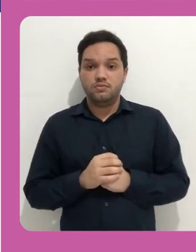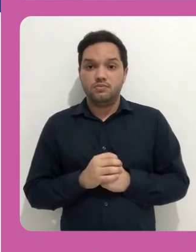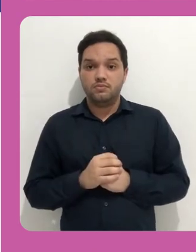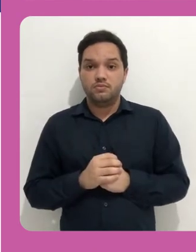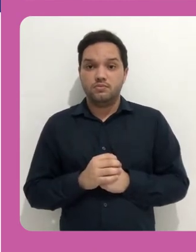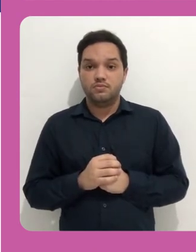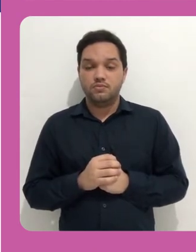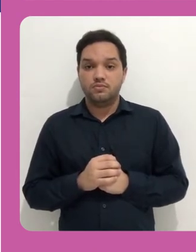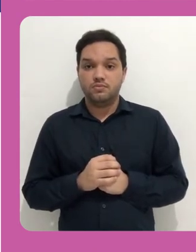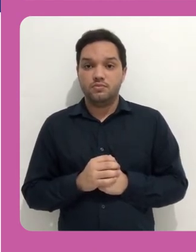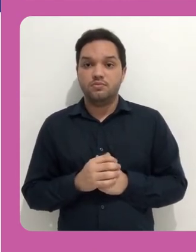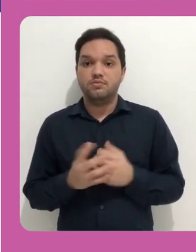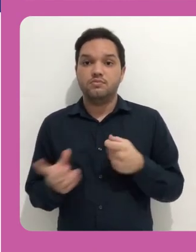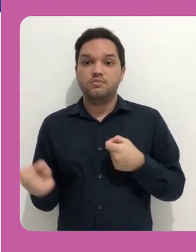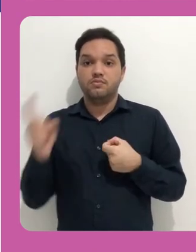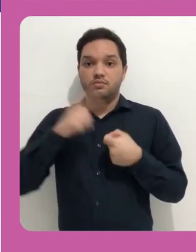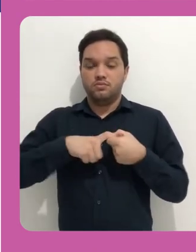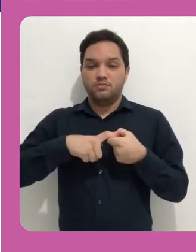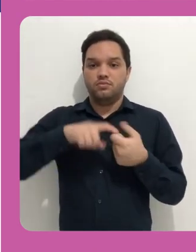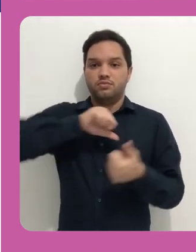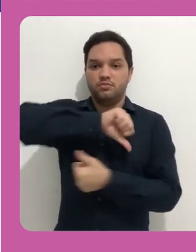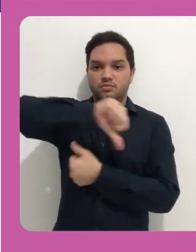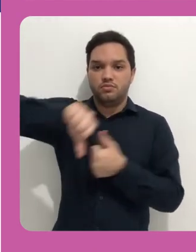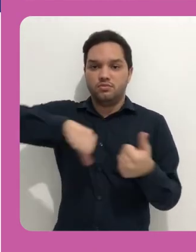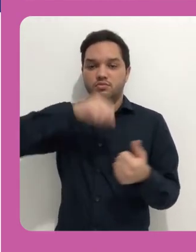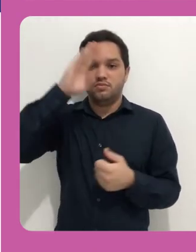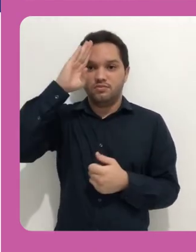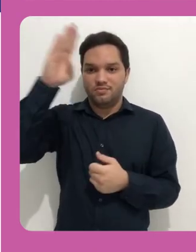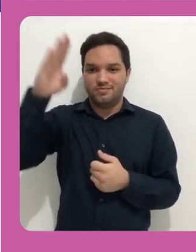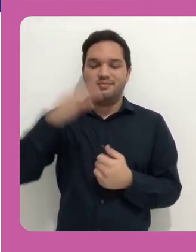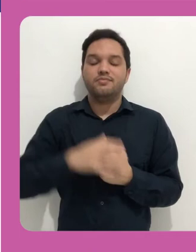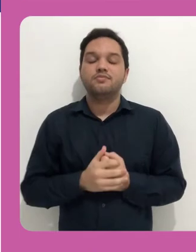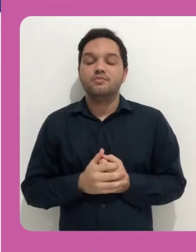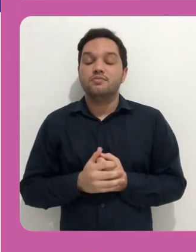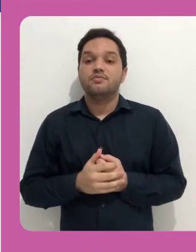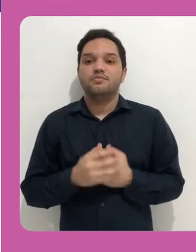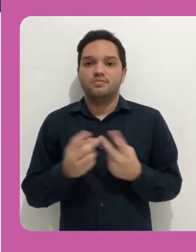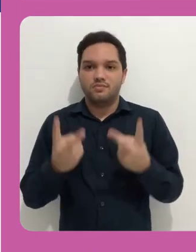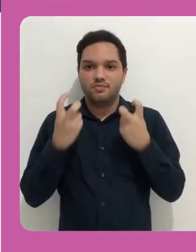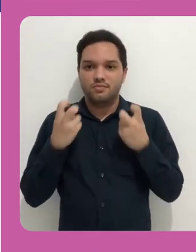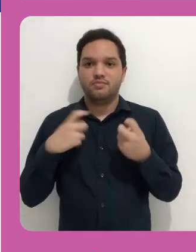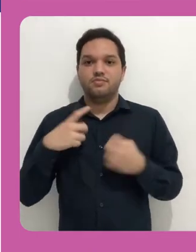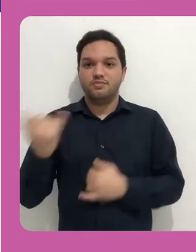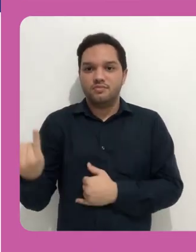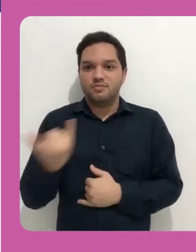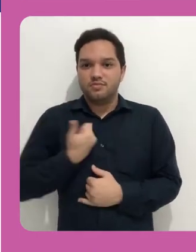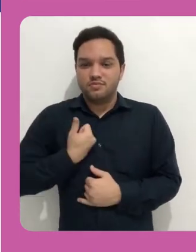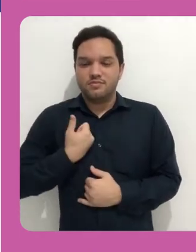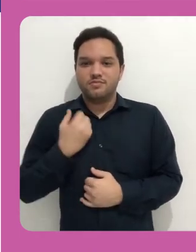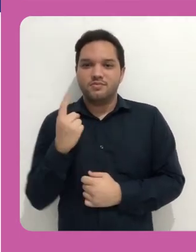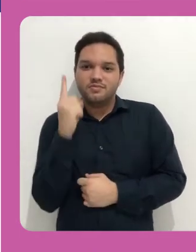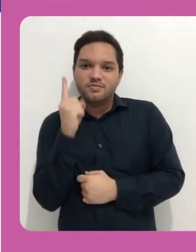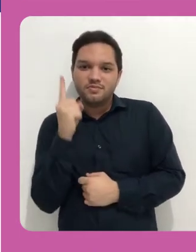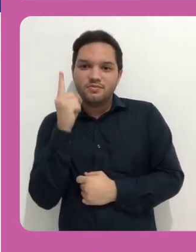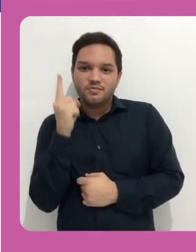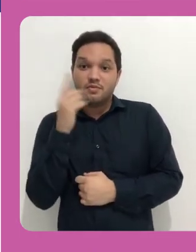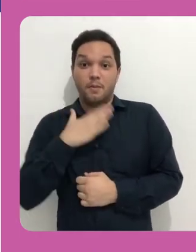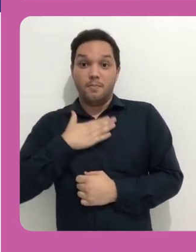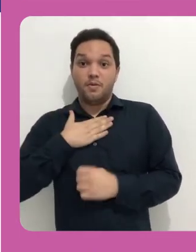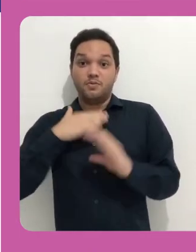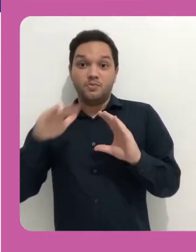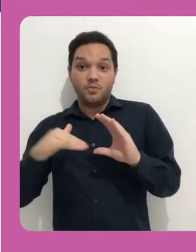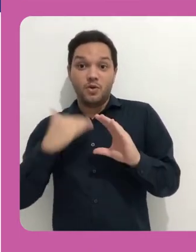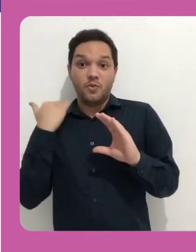Então, retornar ao meu papel principal. Quando eu enviei a tarefa, vocês viram que apareceu uma notificação aqui em cima? É o meu e-mail que está